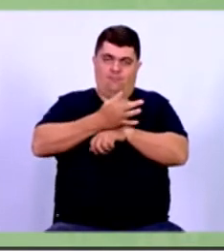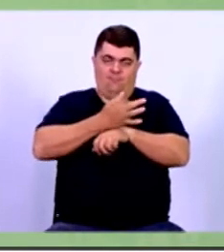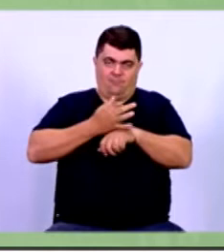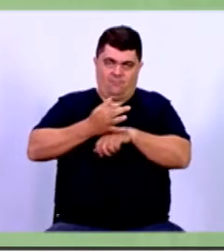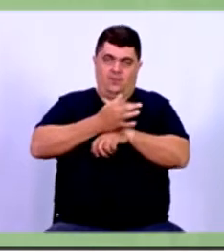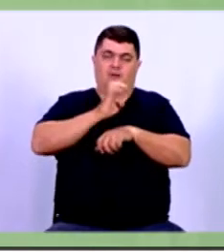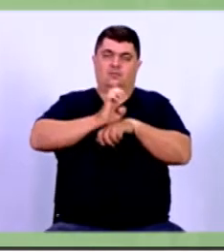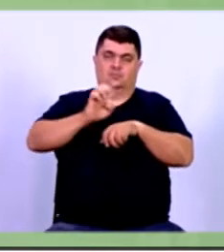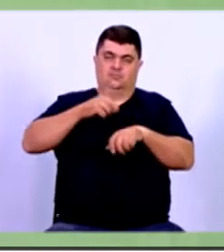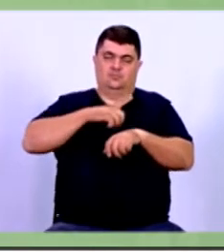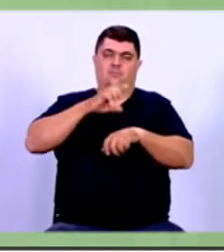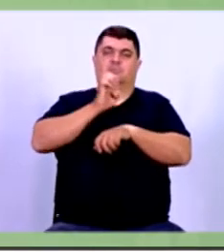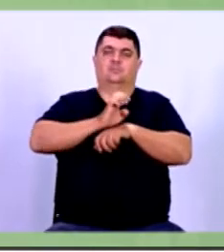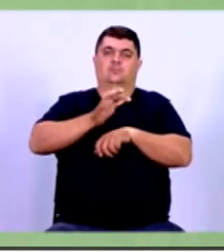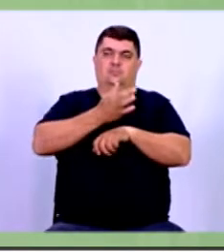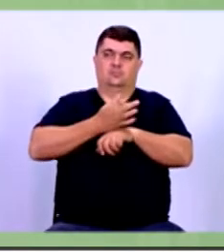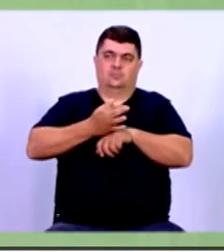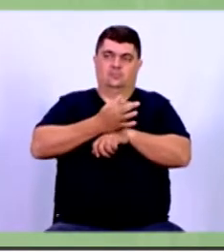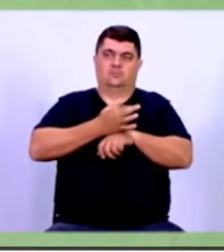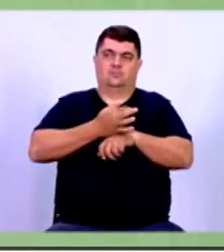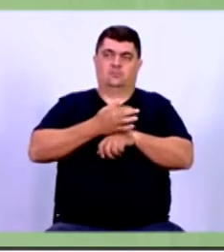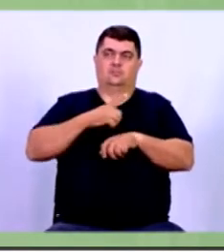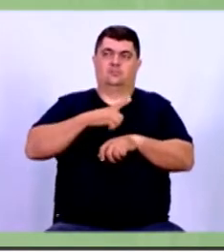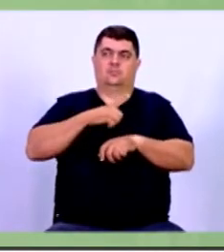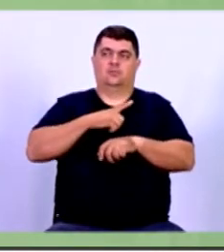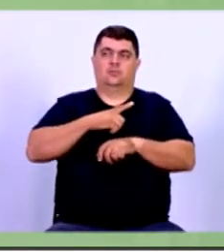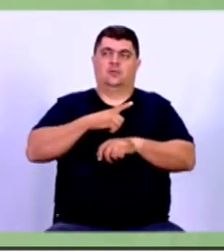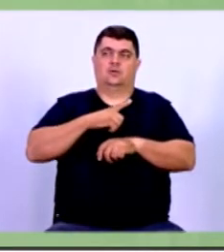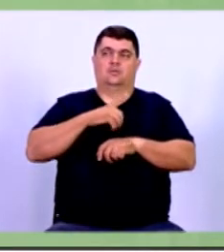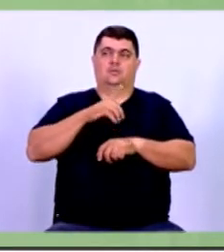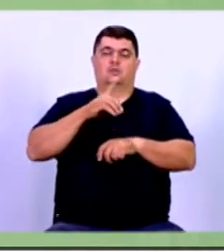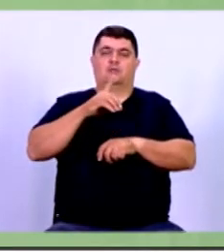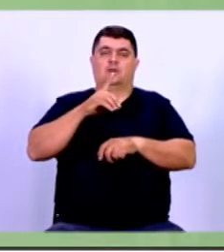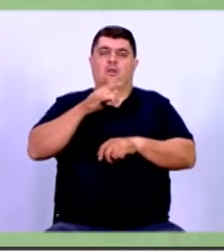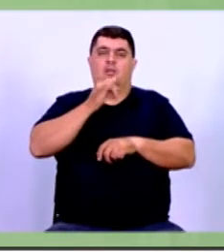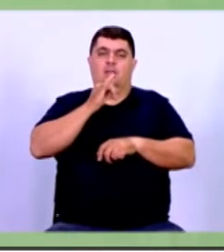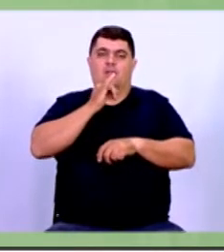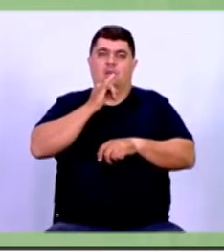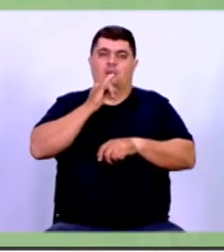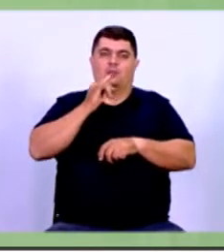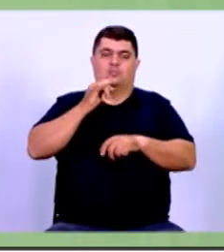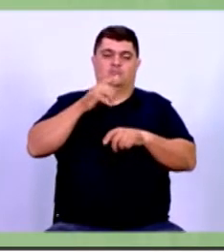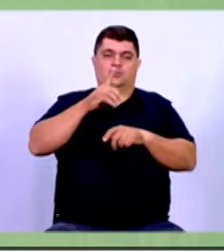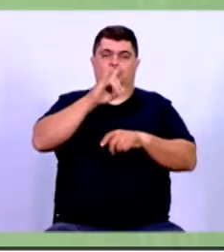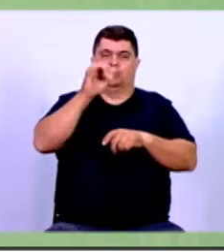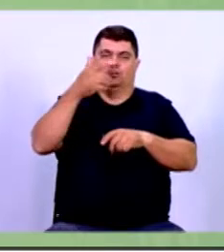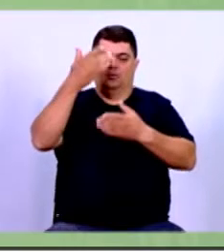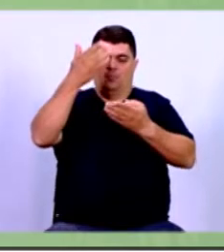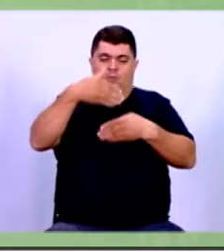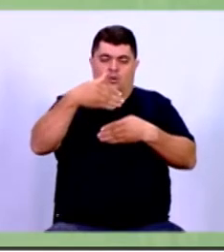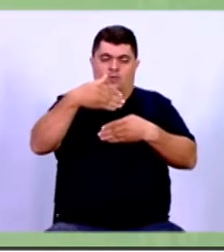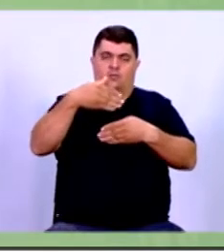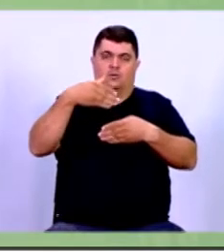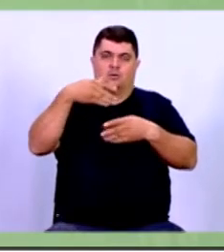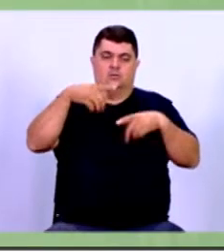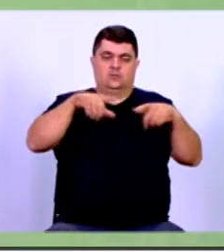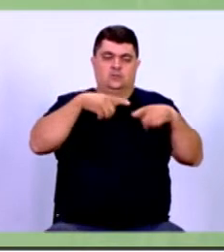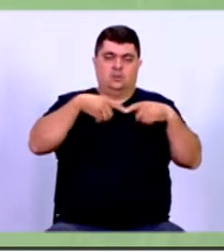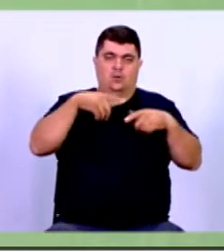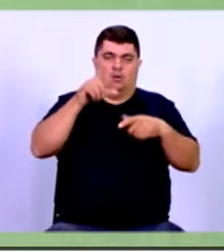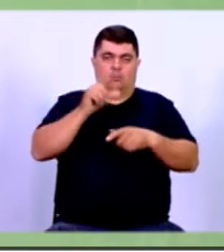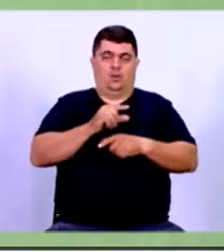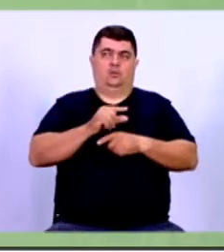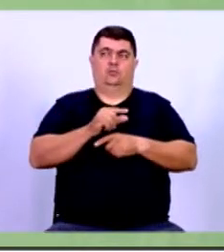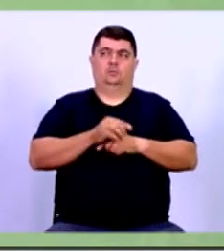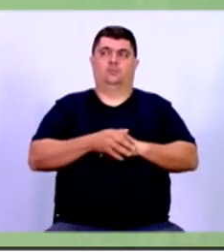tem férias, e a redução da jornada em dias de prova, muito importante. São